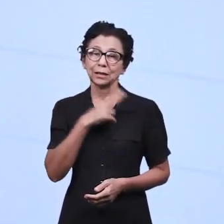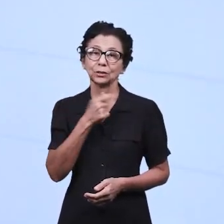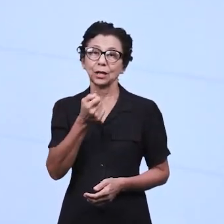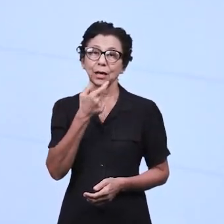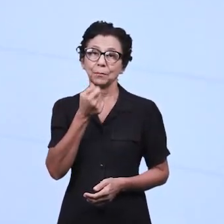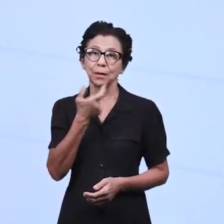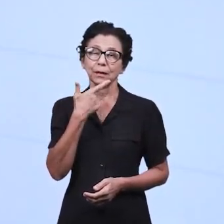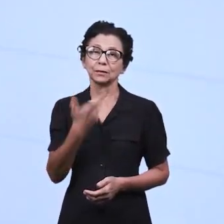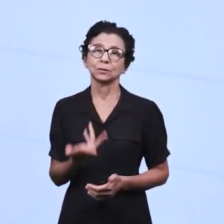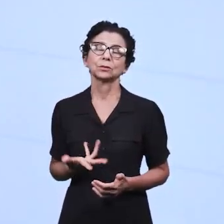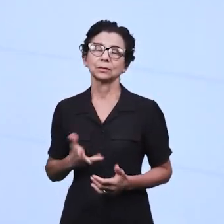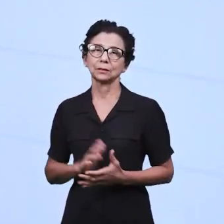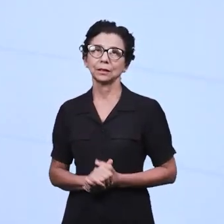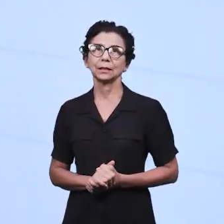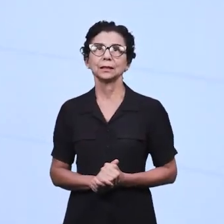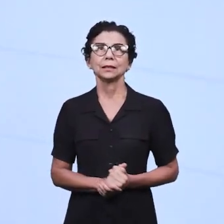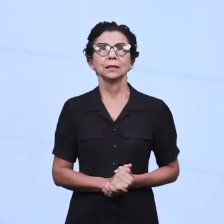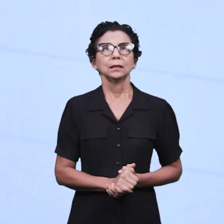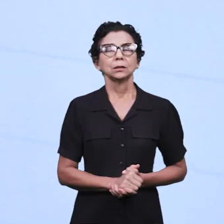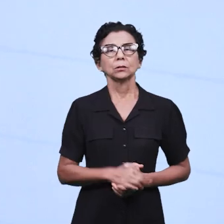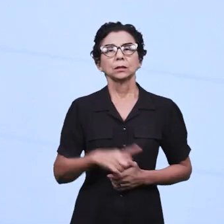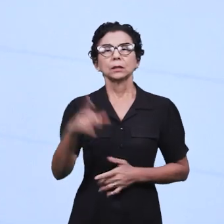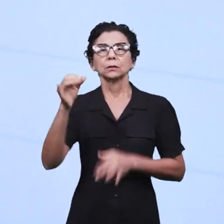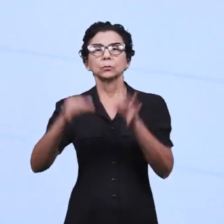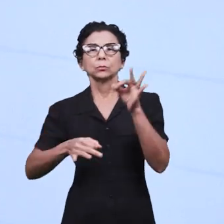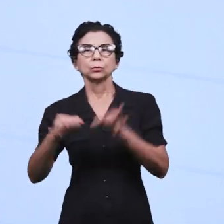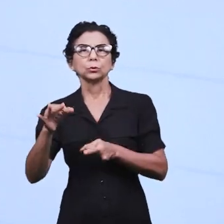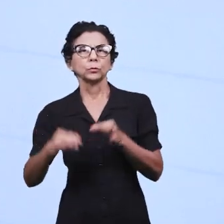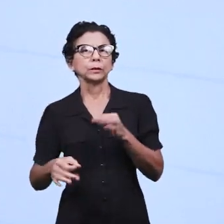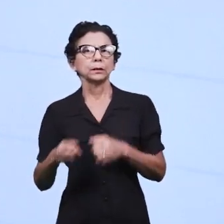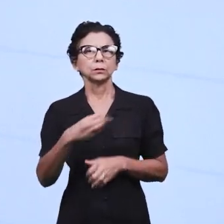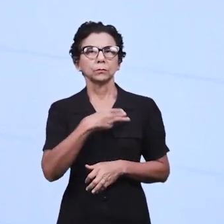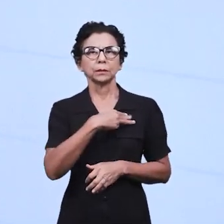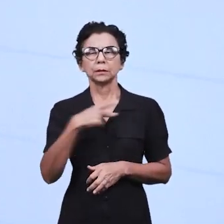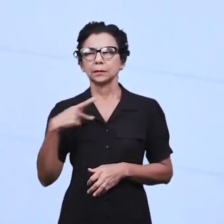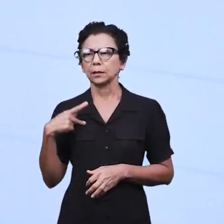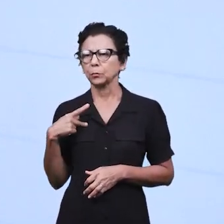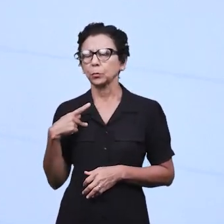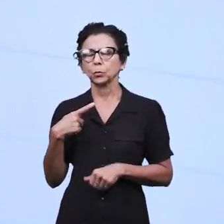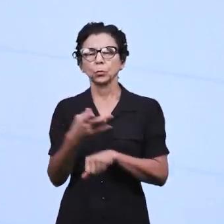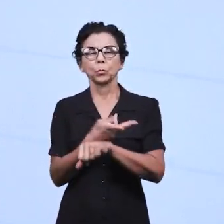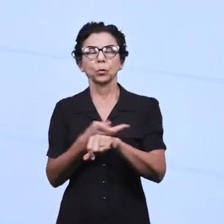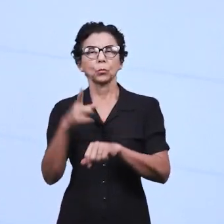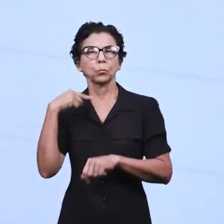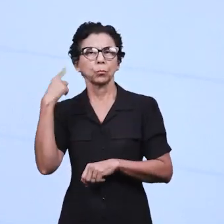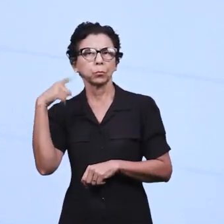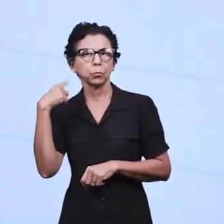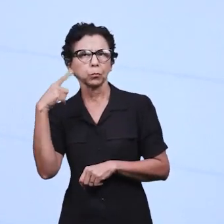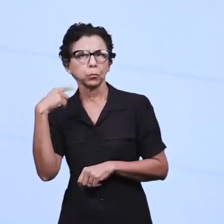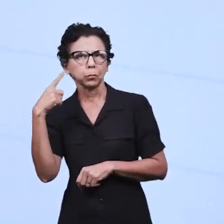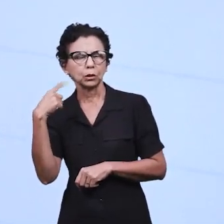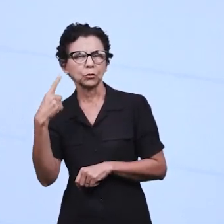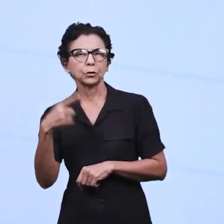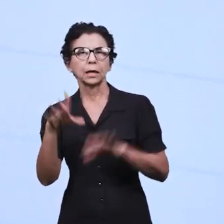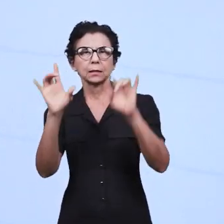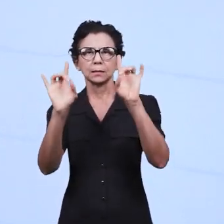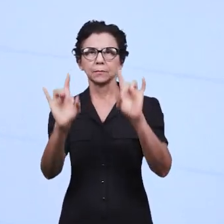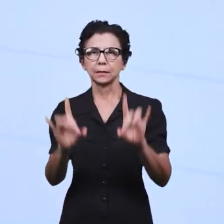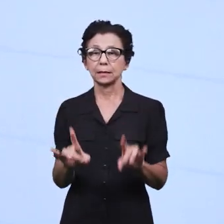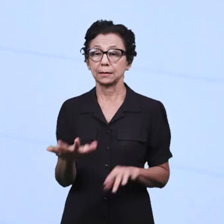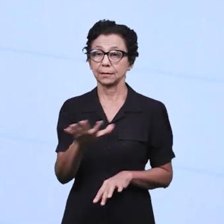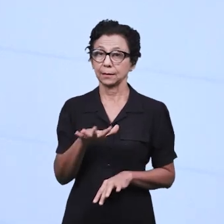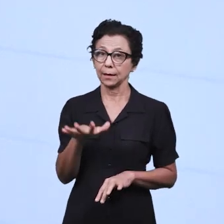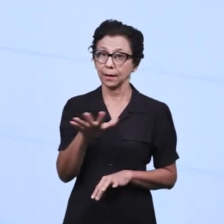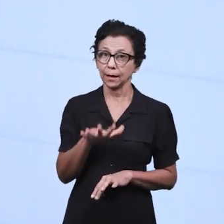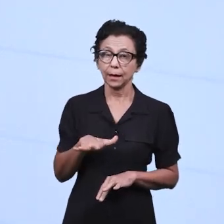muita emergência. Então, nesse caso, por meio de uma liminar, pode ir na Defensoria, no Ministério Público, ou procurar um advogado, especialista de preferência